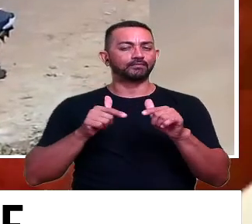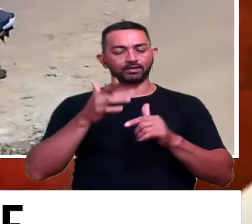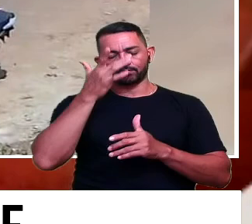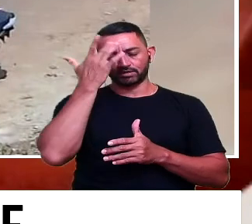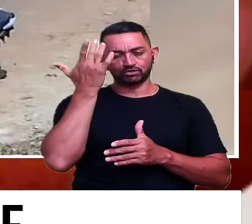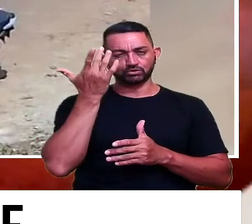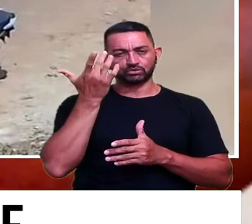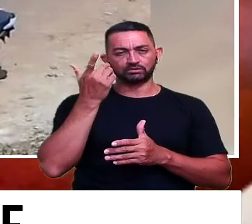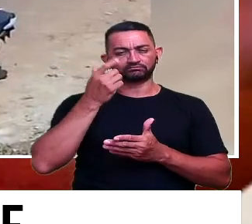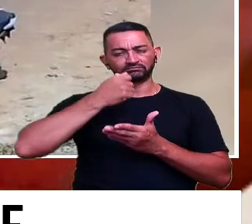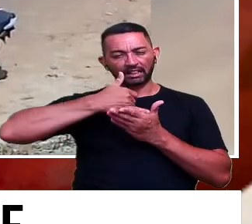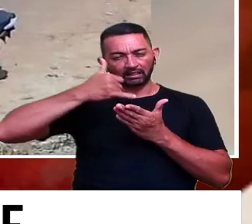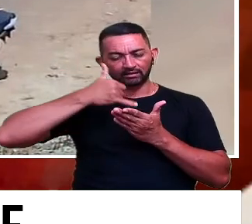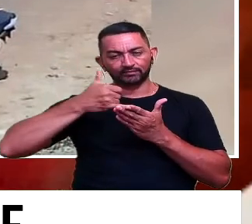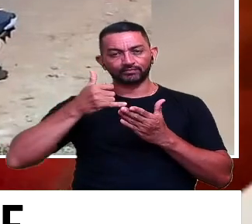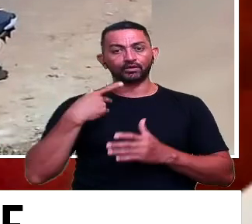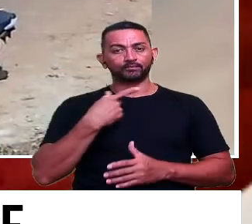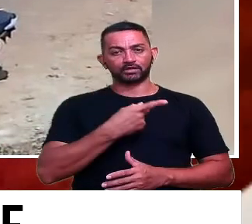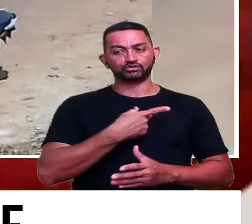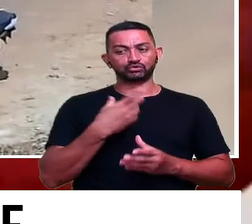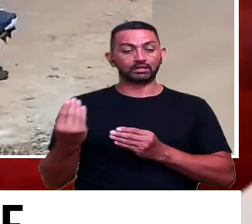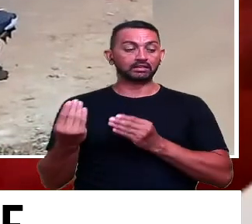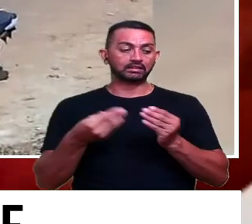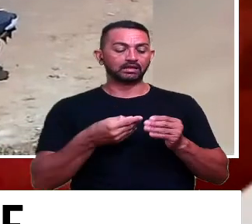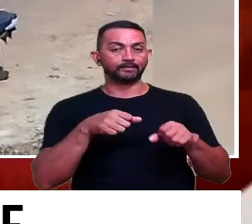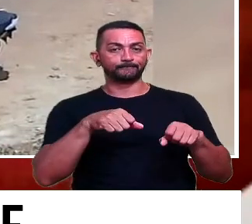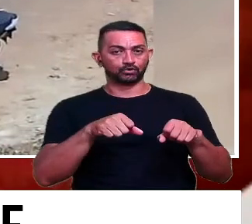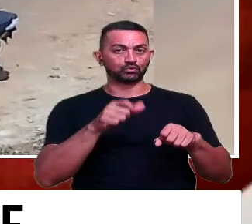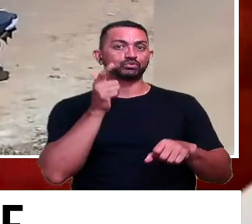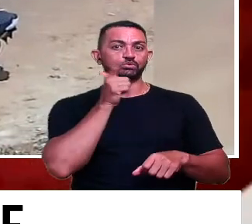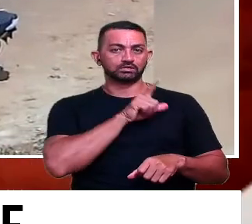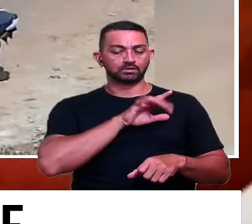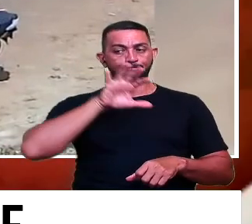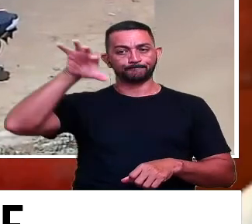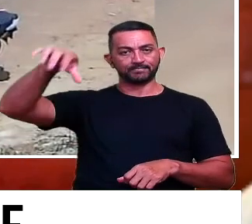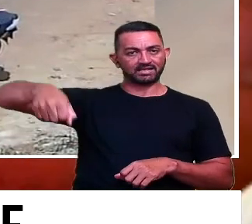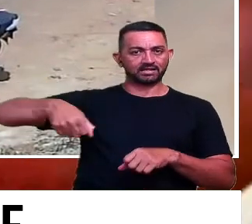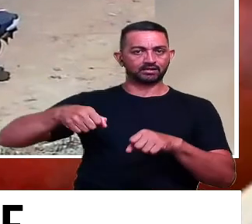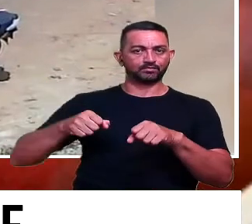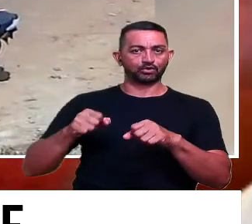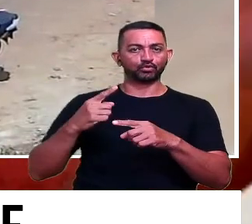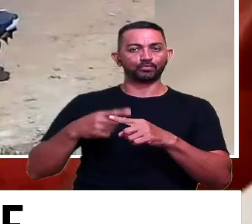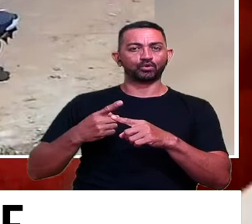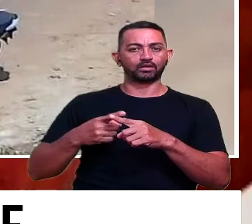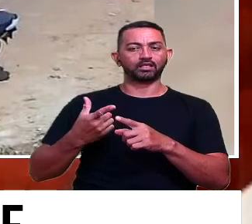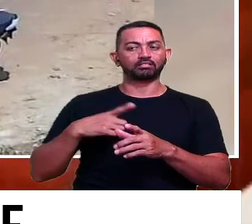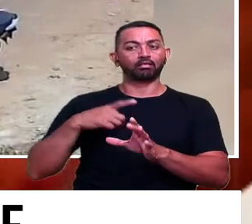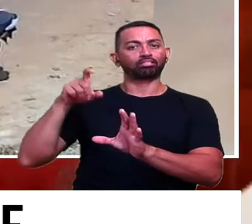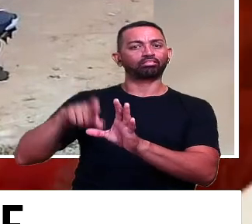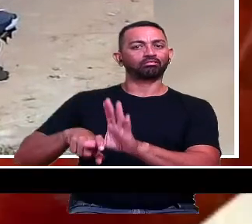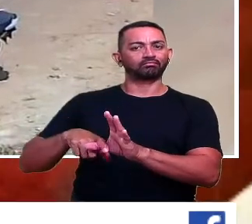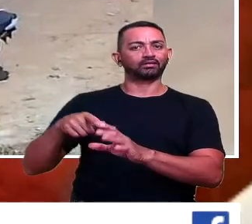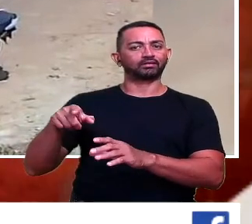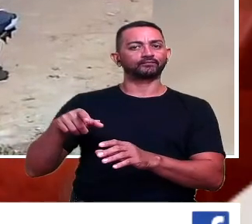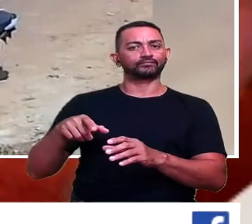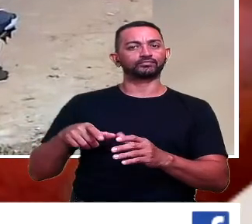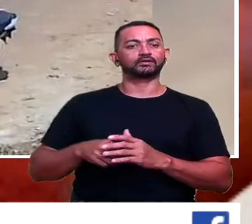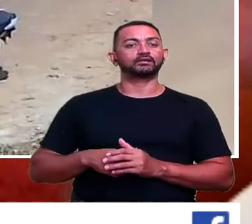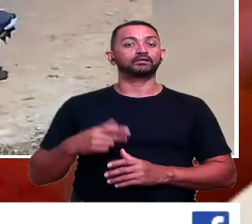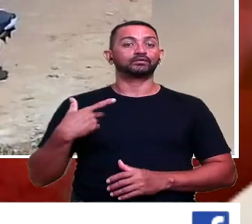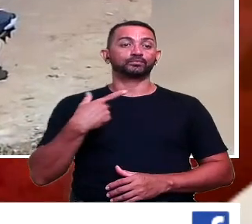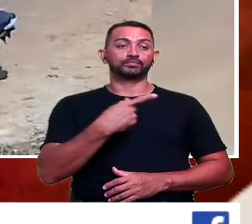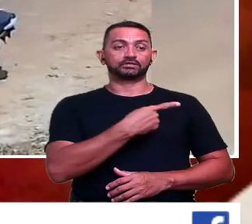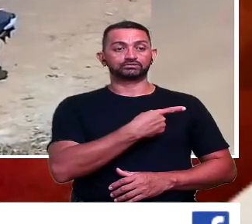de dependentes químicos se o pastor fosse com ele e ele devolveria a moto ele conseguiria recuperar a moto novamente mas